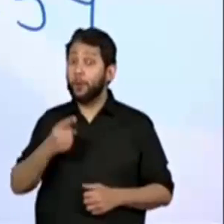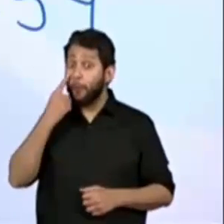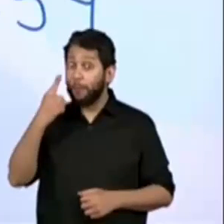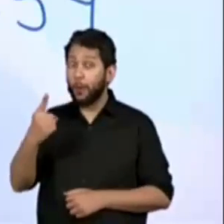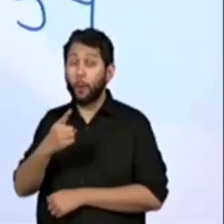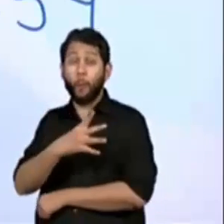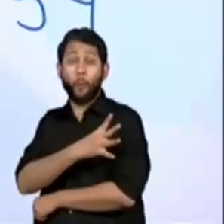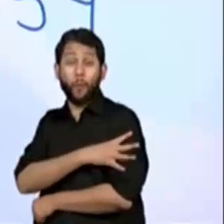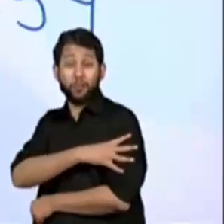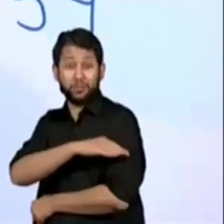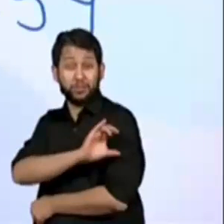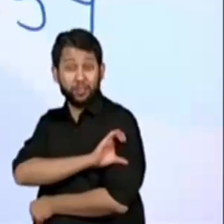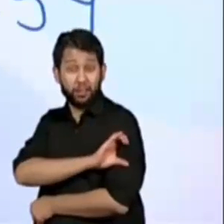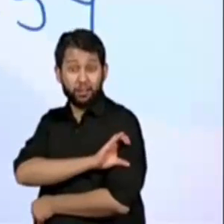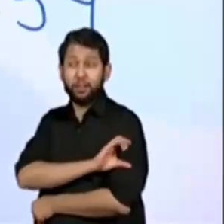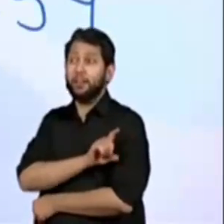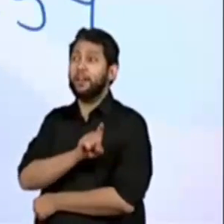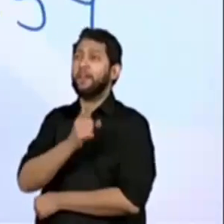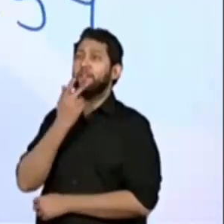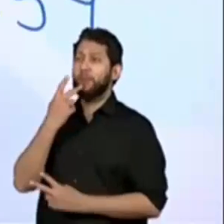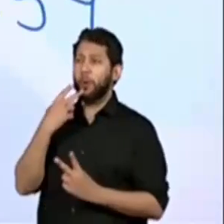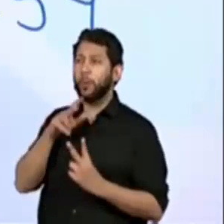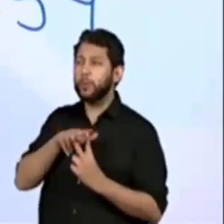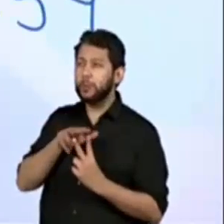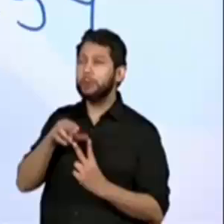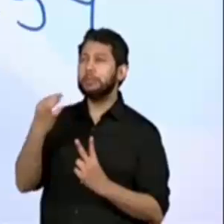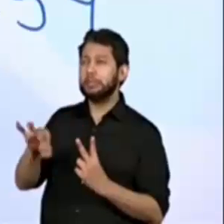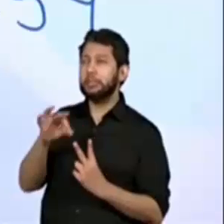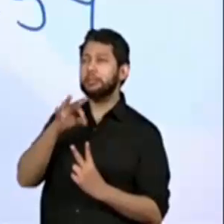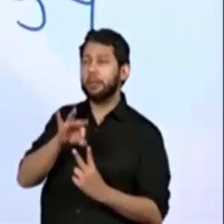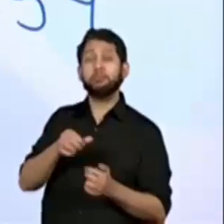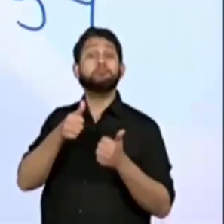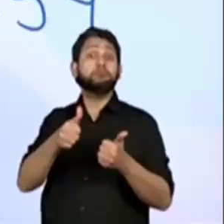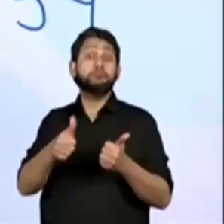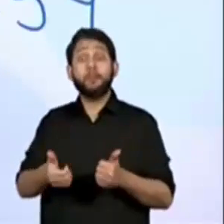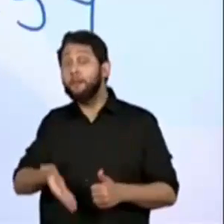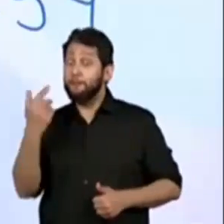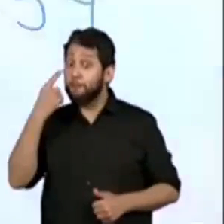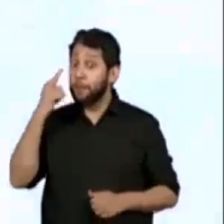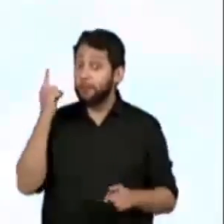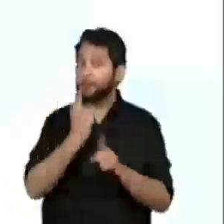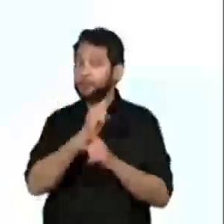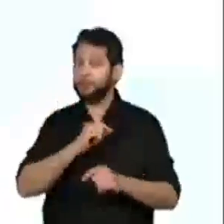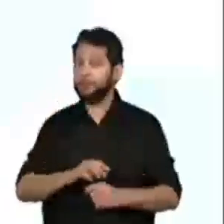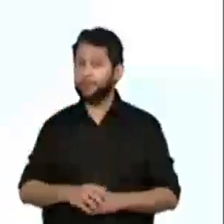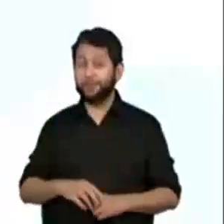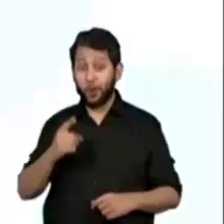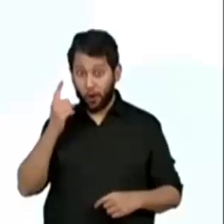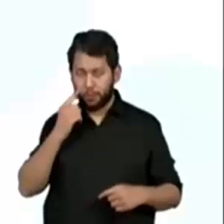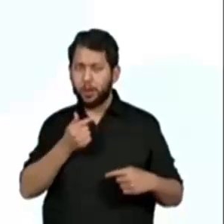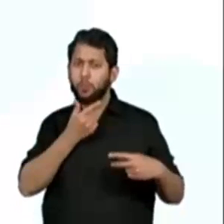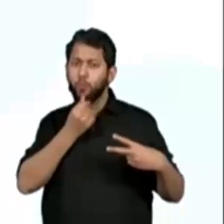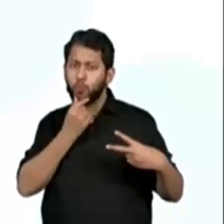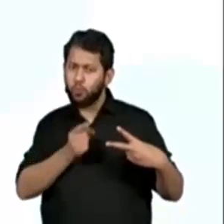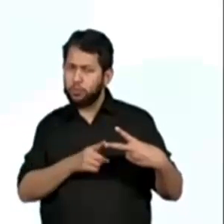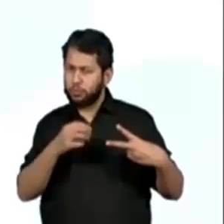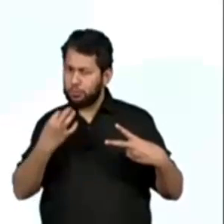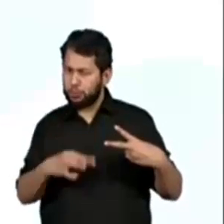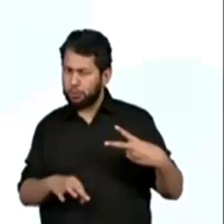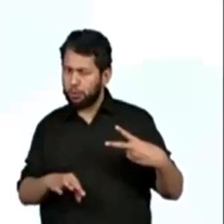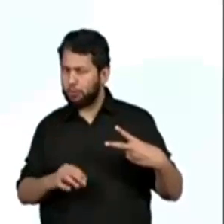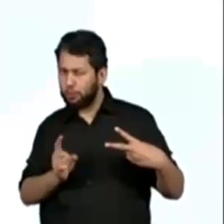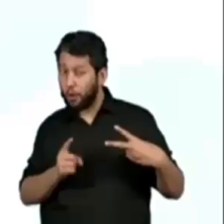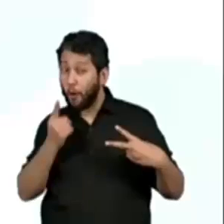os dois também acertaram. A gente só tem um jeito de descobrir. Vamos fazer aqui igual o do Juan também, certo? Então, eu vou fazer